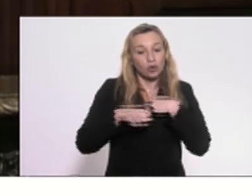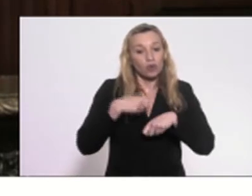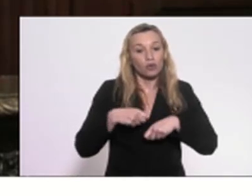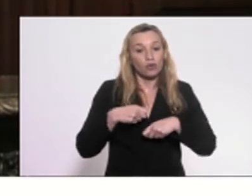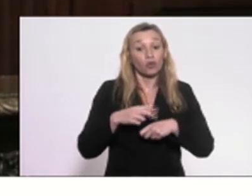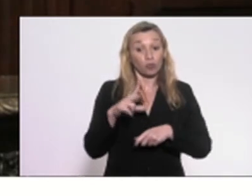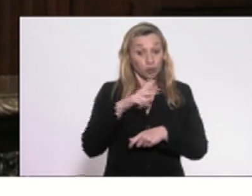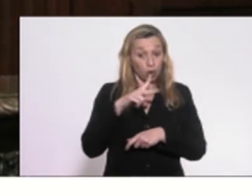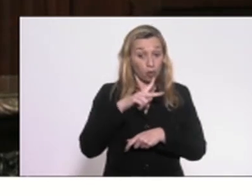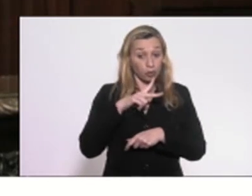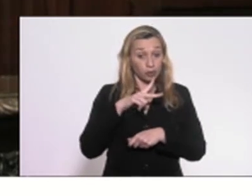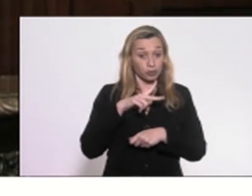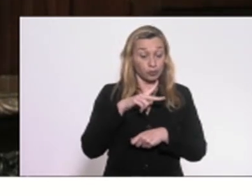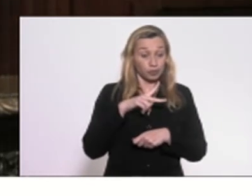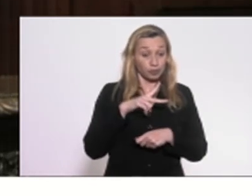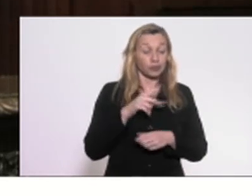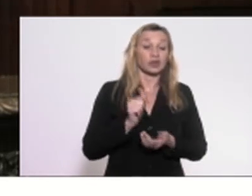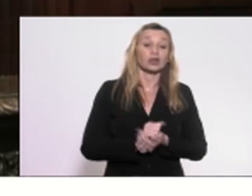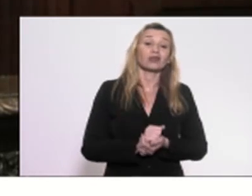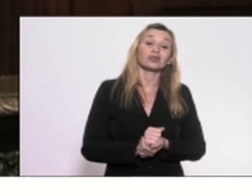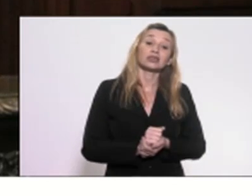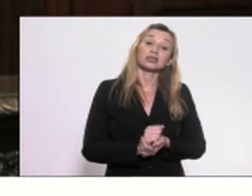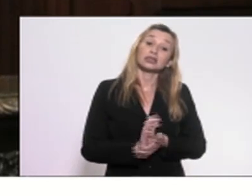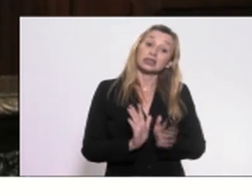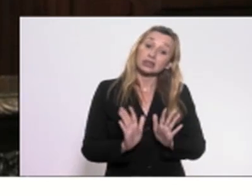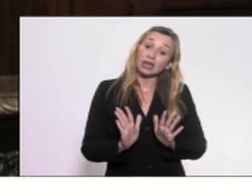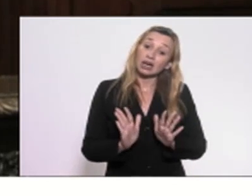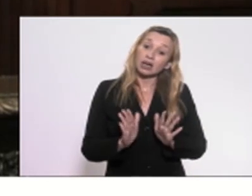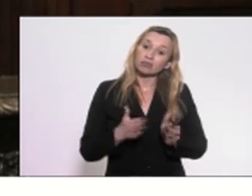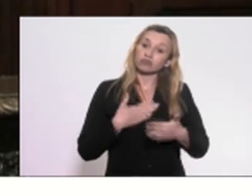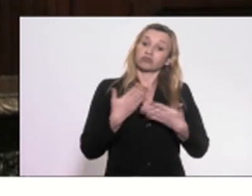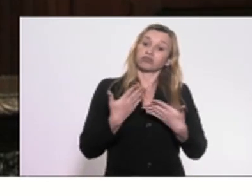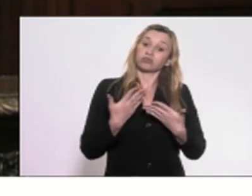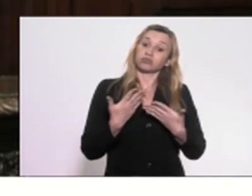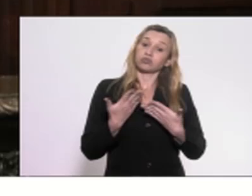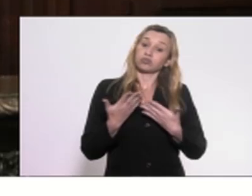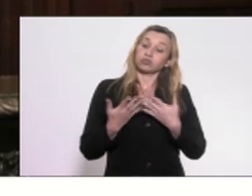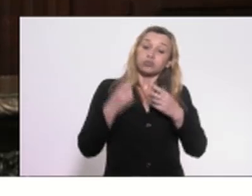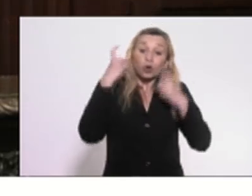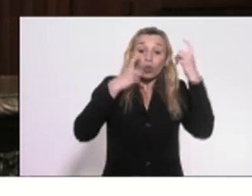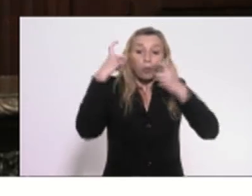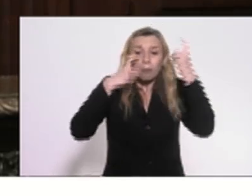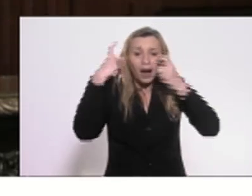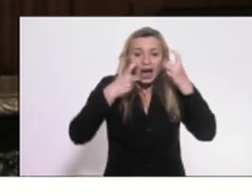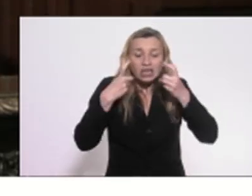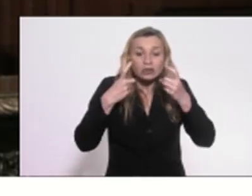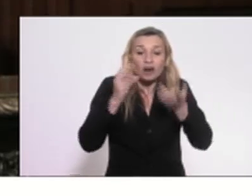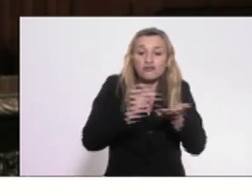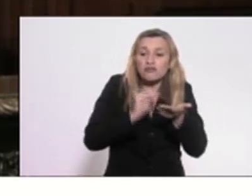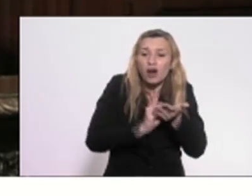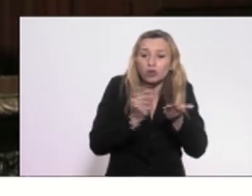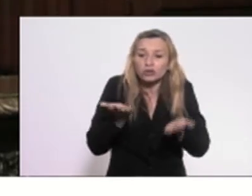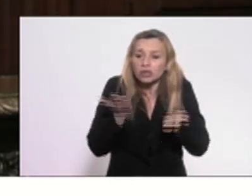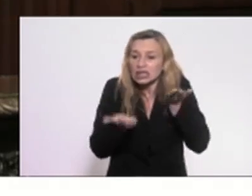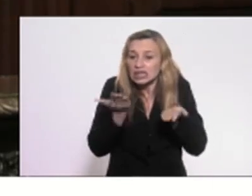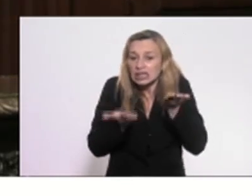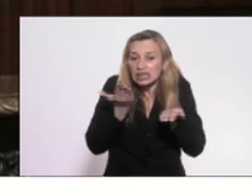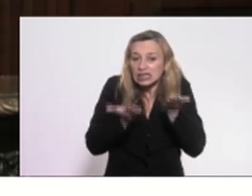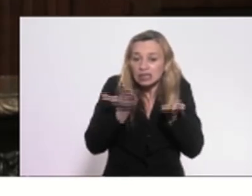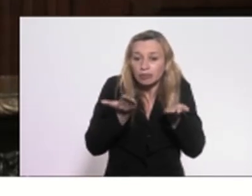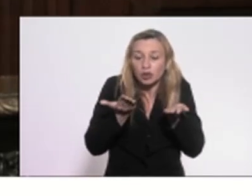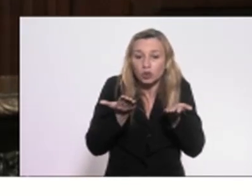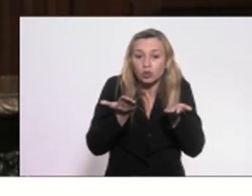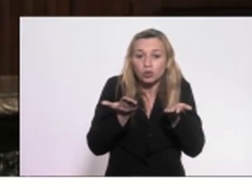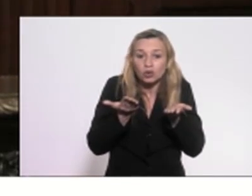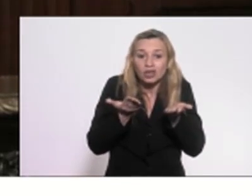agronegócio está profundamente assustado pelo esse desequilíbrio, por